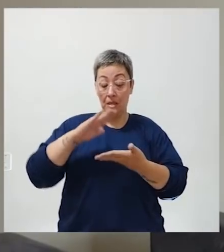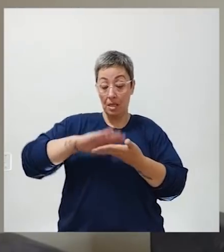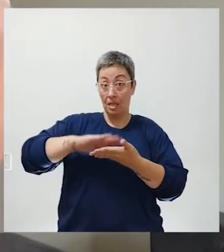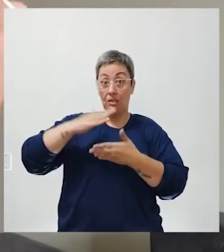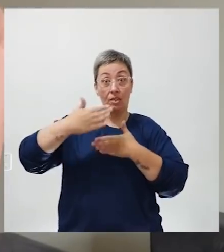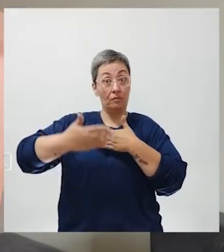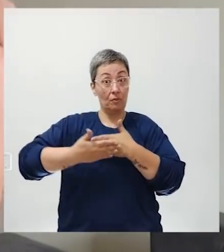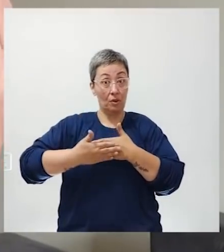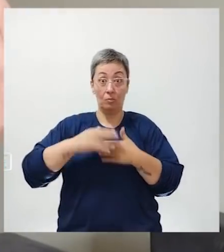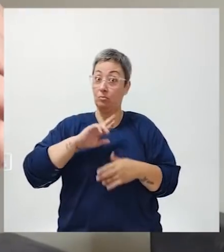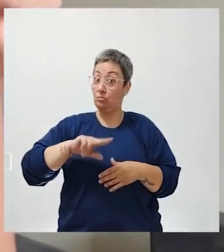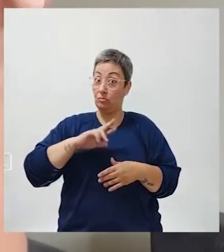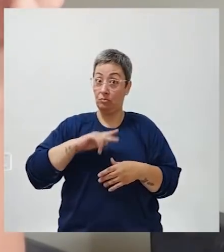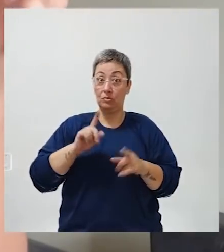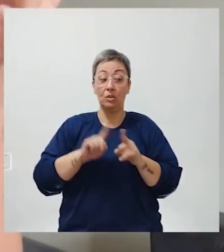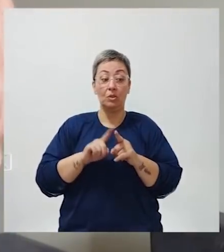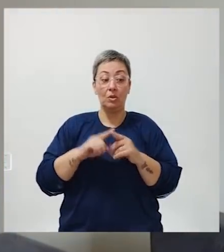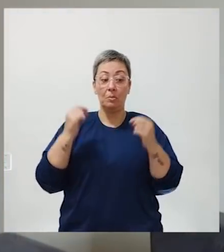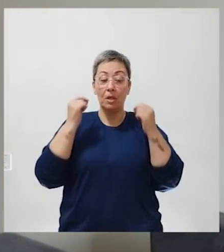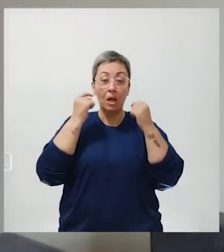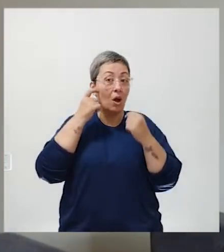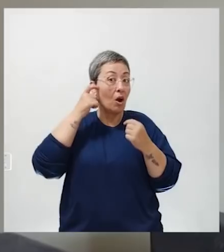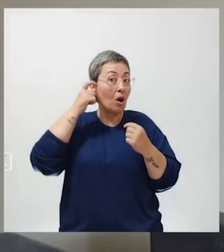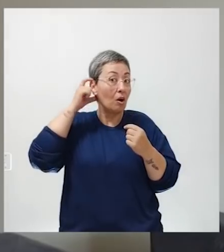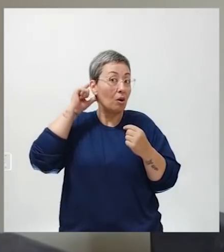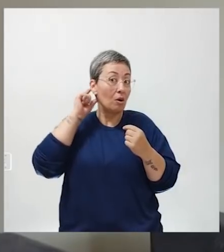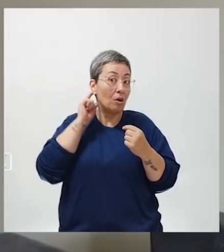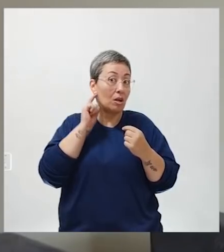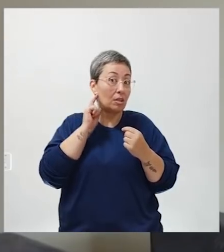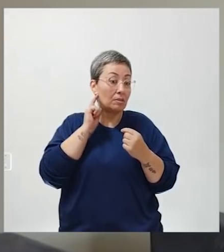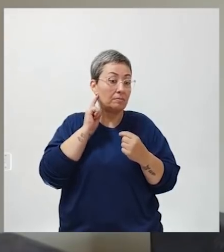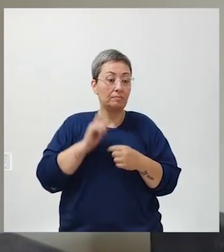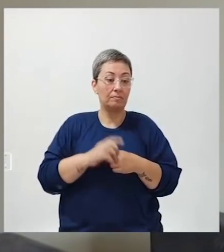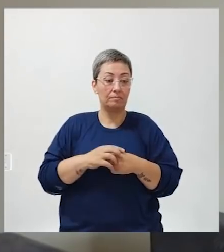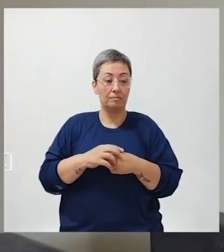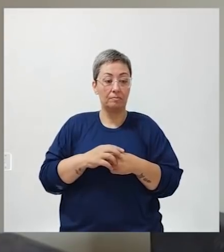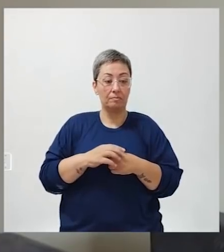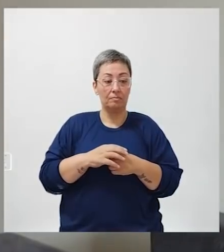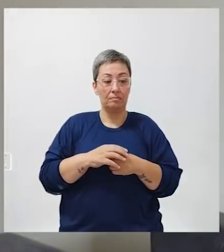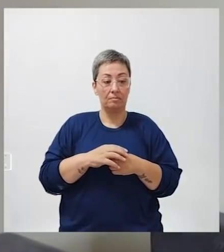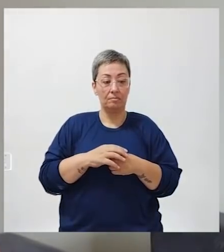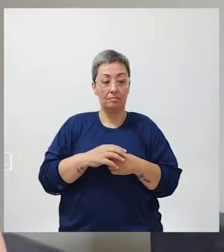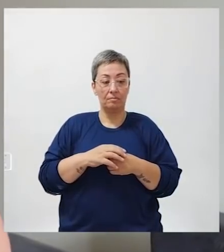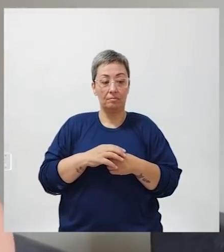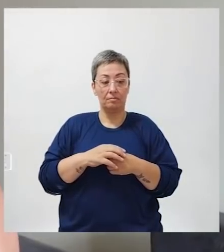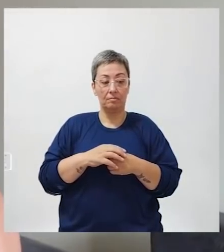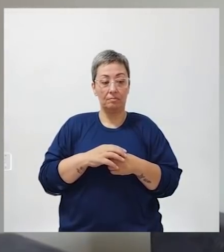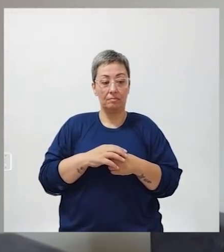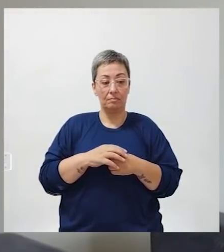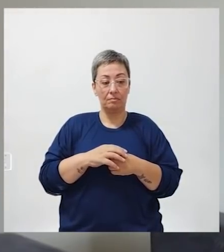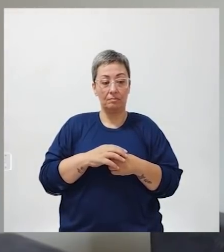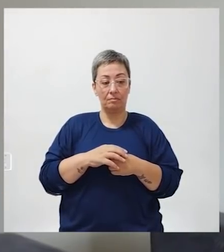dentro da máscara e nem na parte de fora. Você pega aqui no elástico e coloca atrás da sua orelhinha, ó.